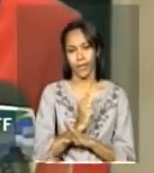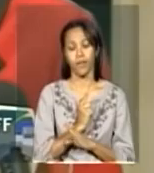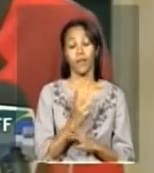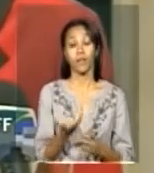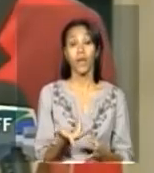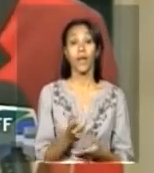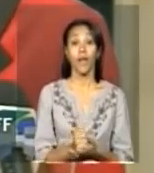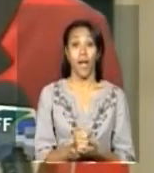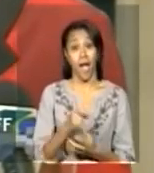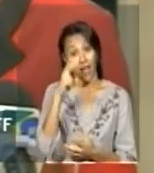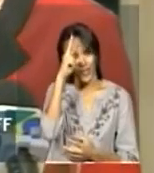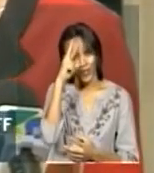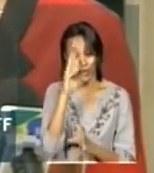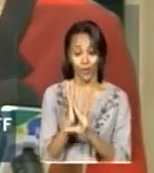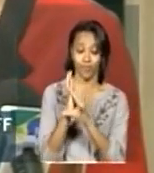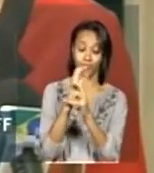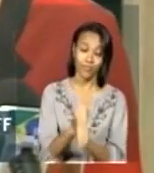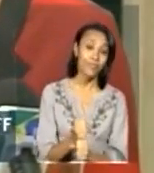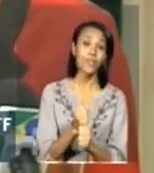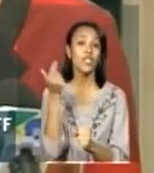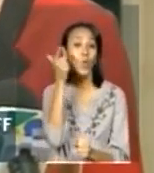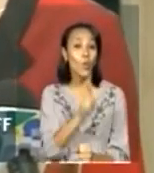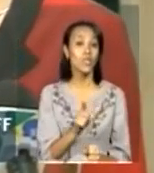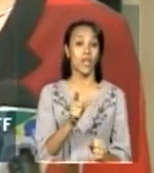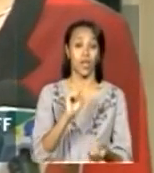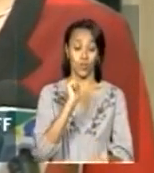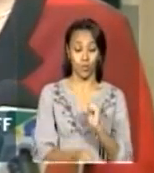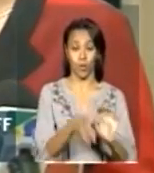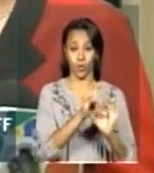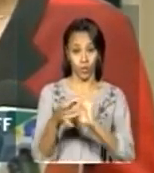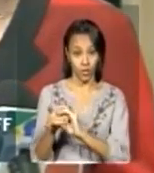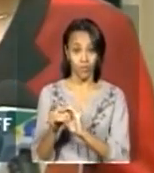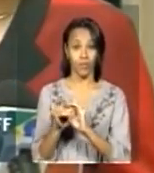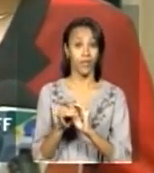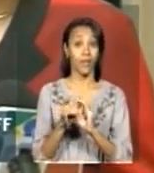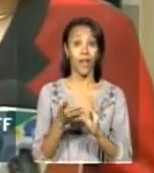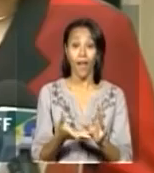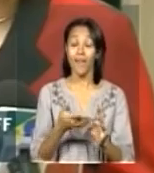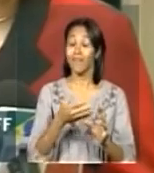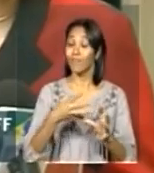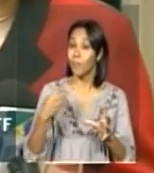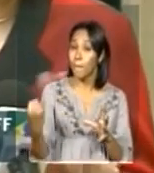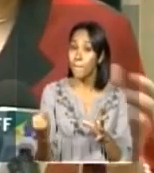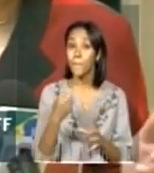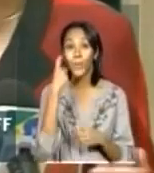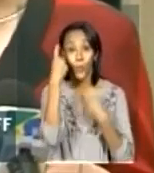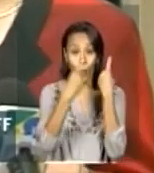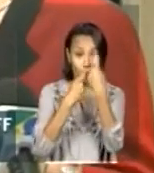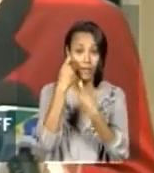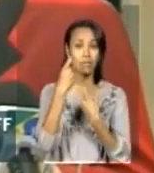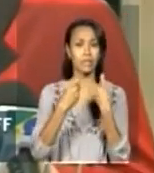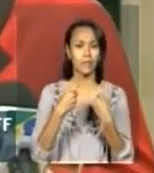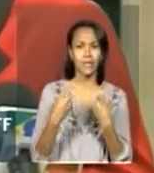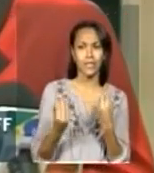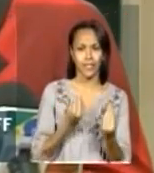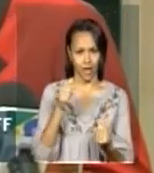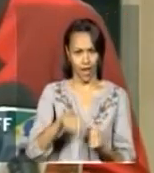a questão do legado aqui é uma questão muito forte, juntamente com a preocupação que aqui tiveram, com a